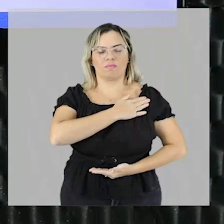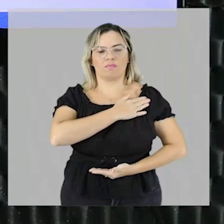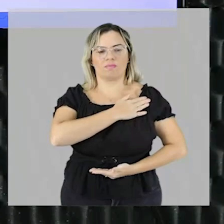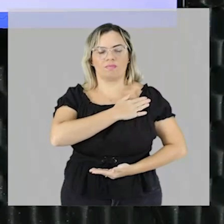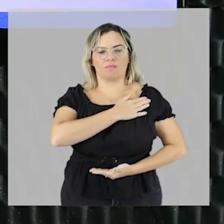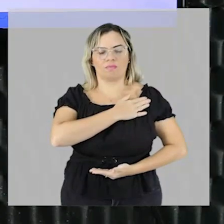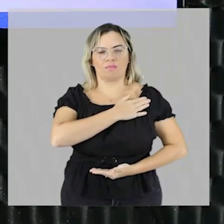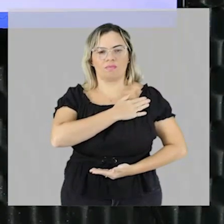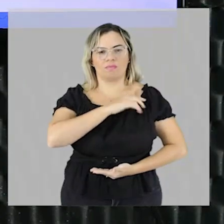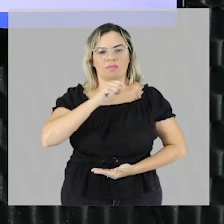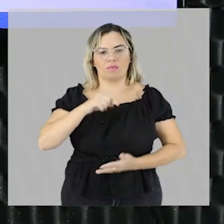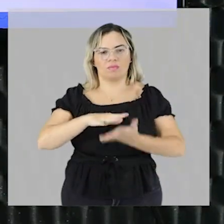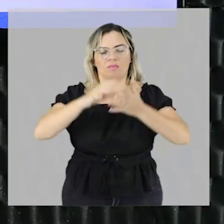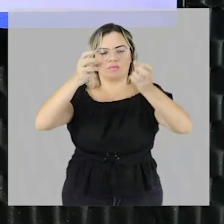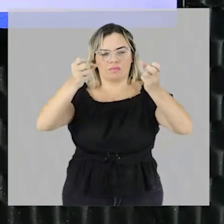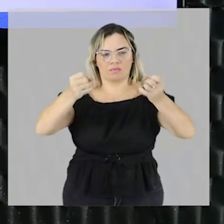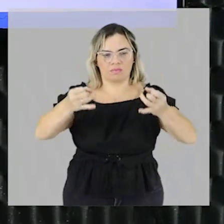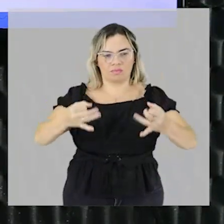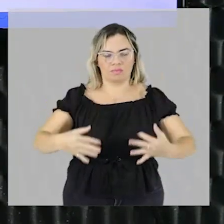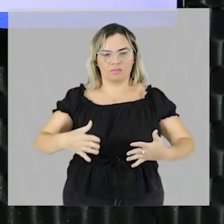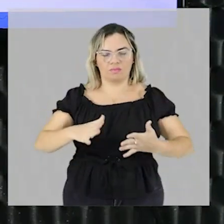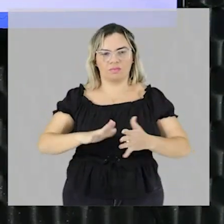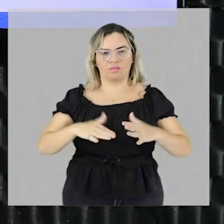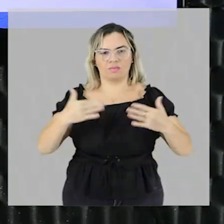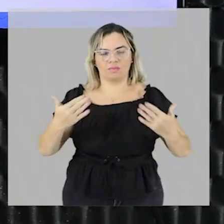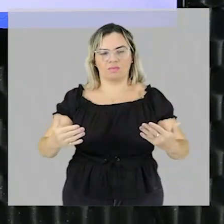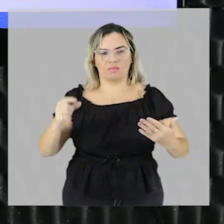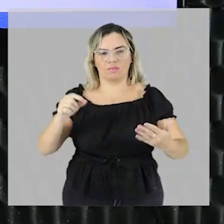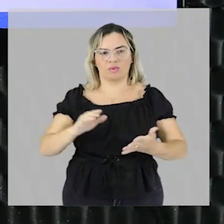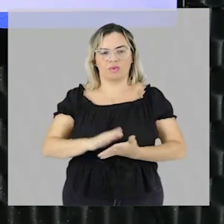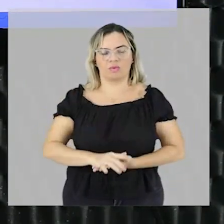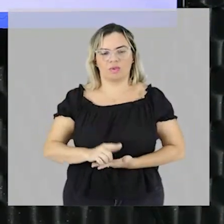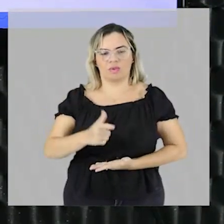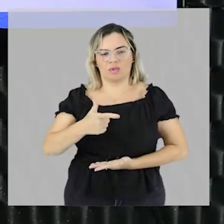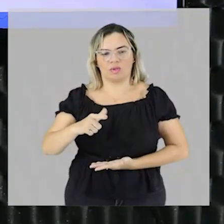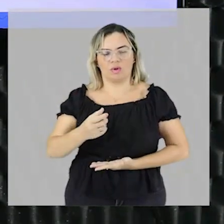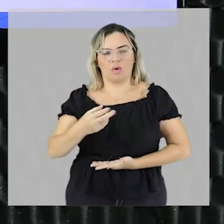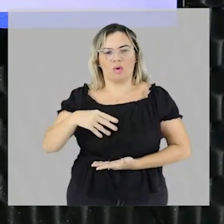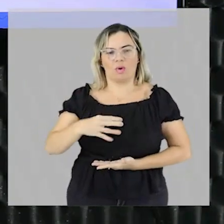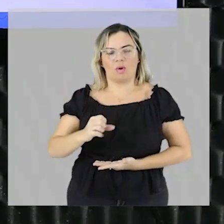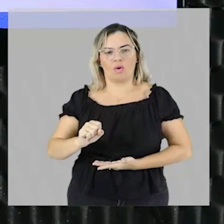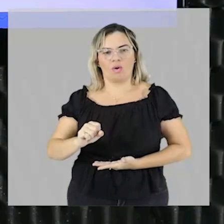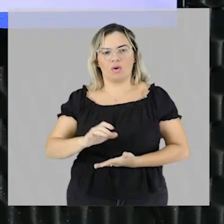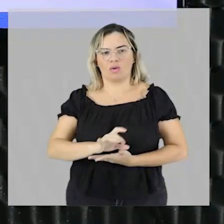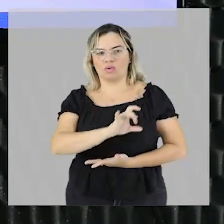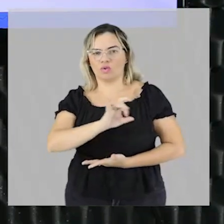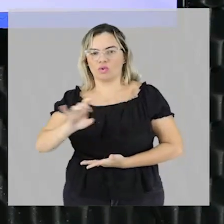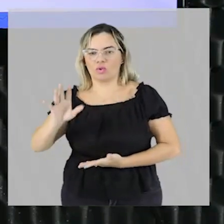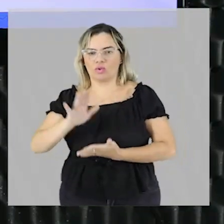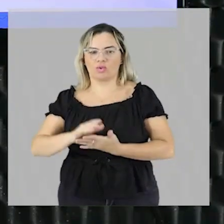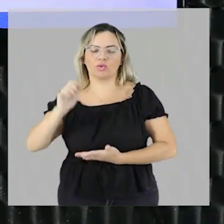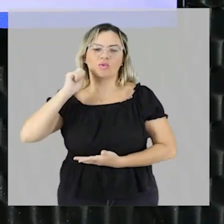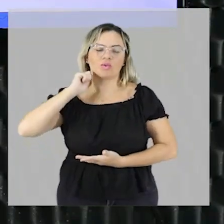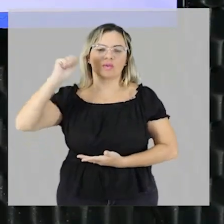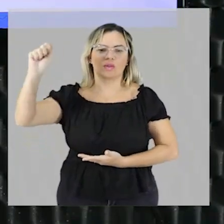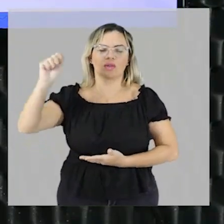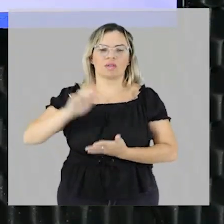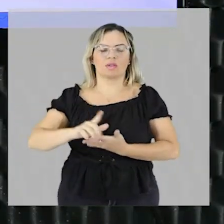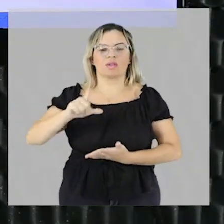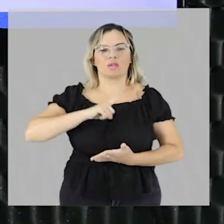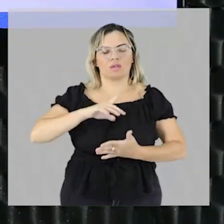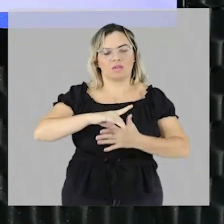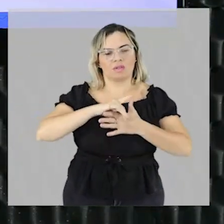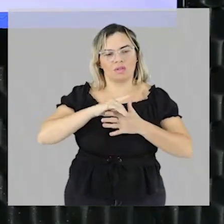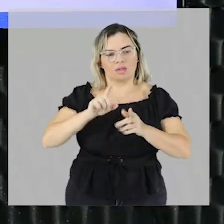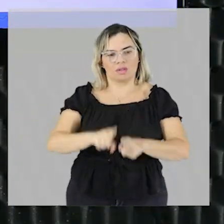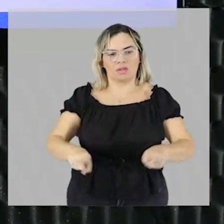não, aqui o ônus não deve ser apenas de Tiradentes. O ônus tem também que